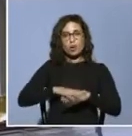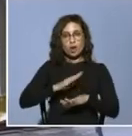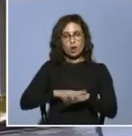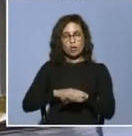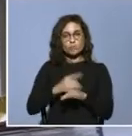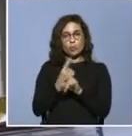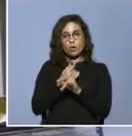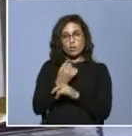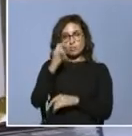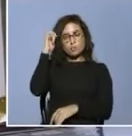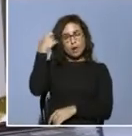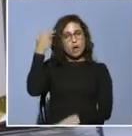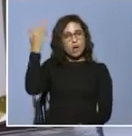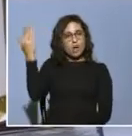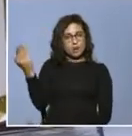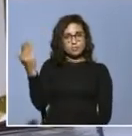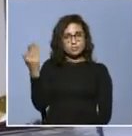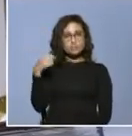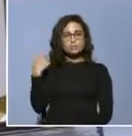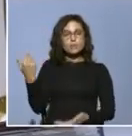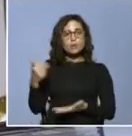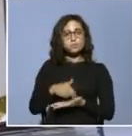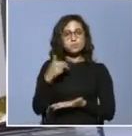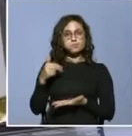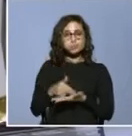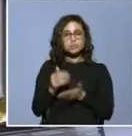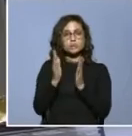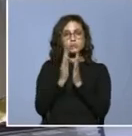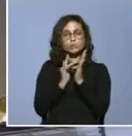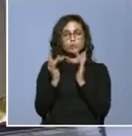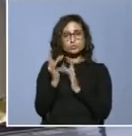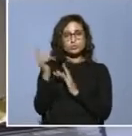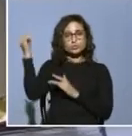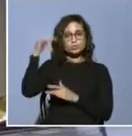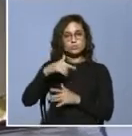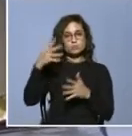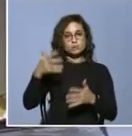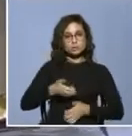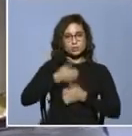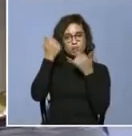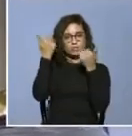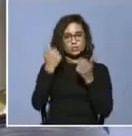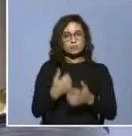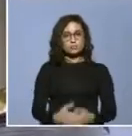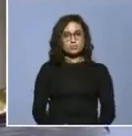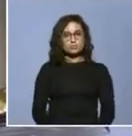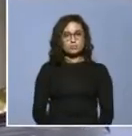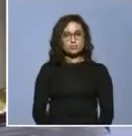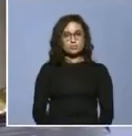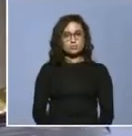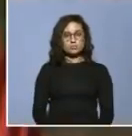perturbação, enquanto esperamos a vinda gloriosa de Jesus Cristo, nosso Salvador.